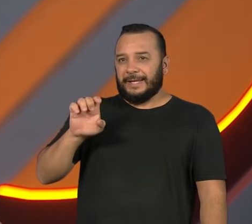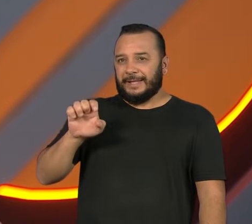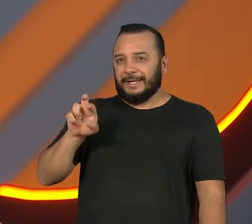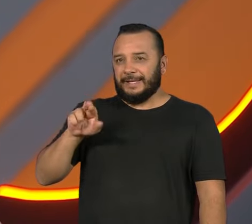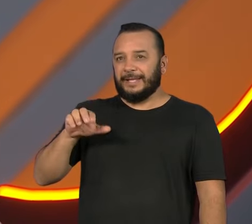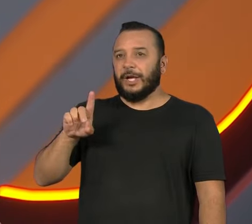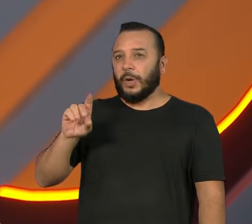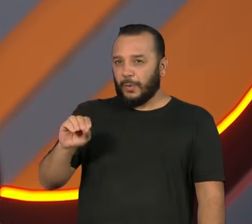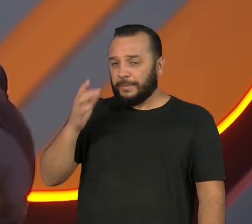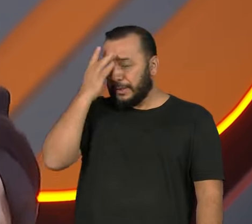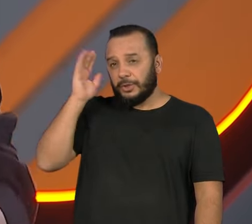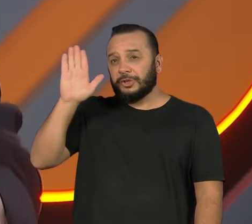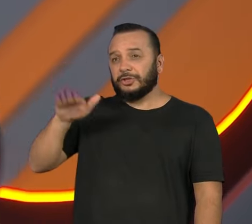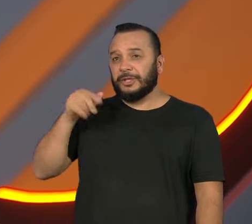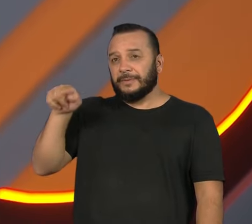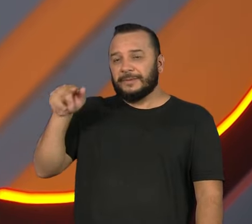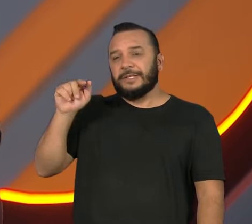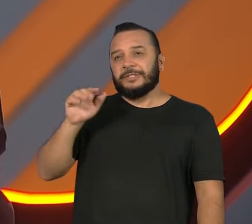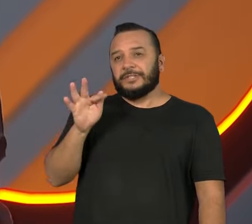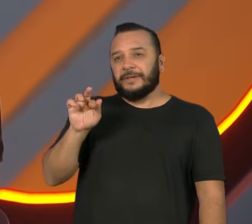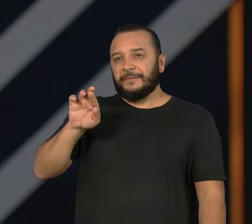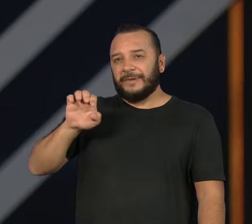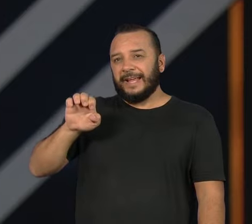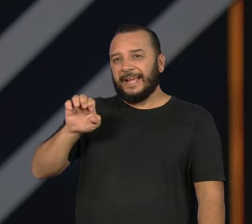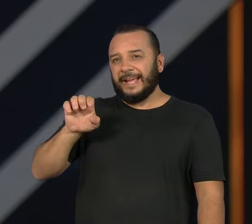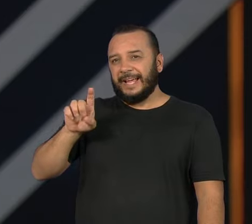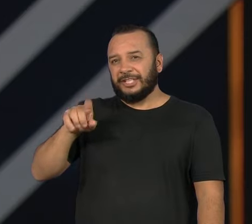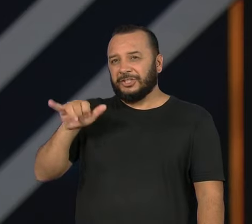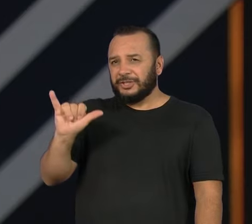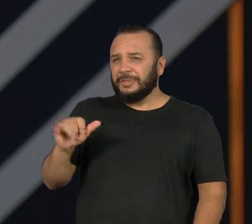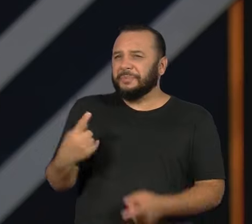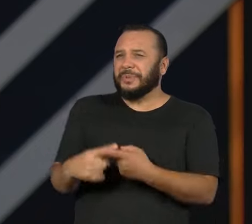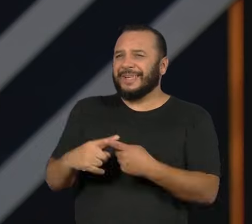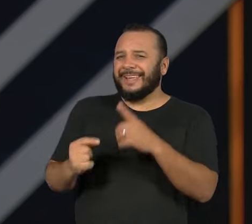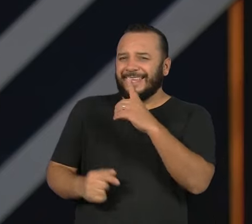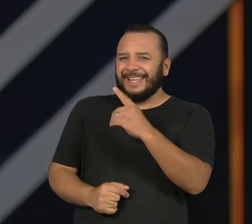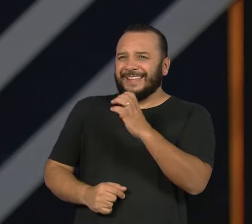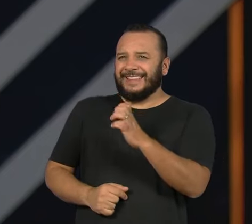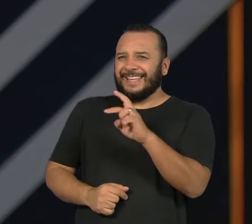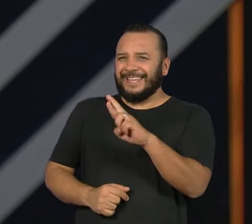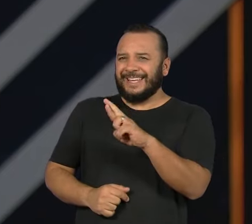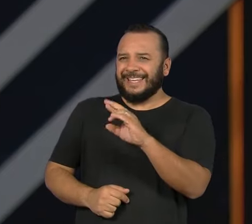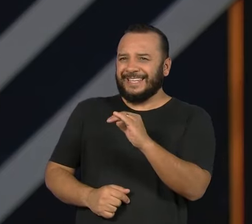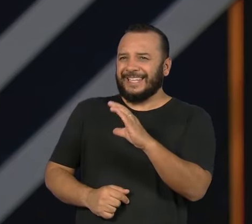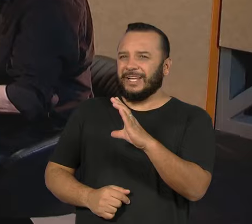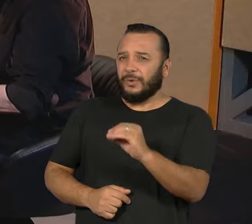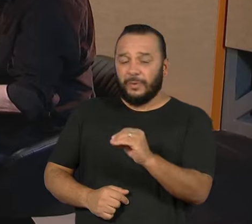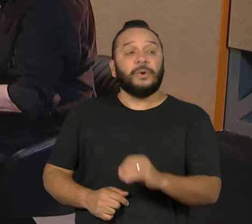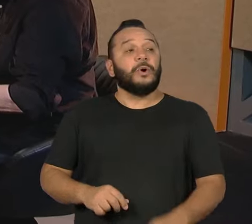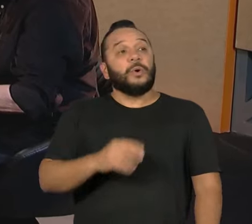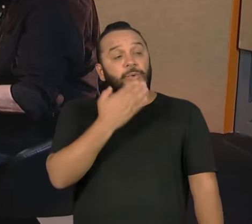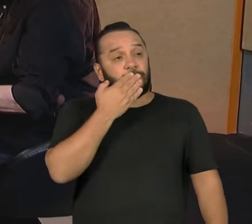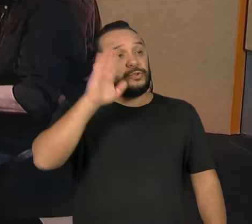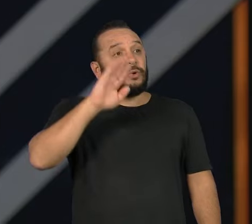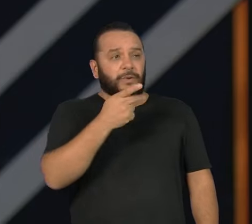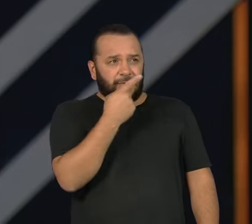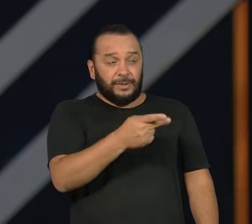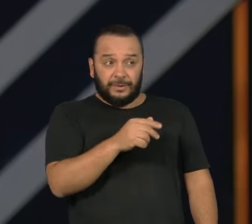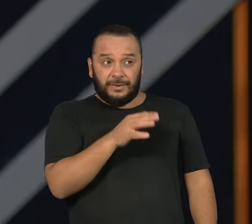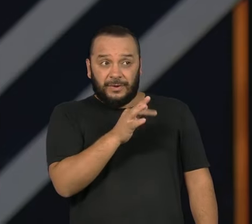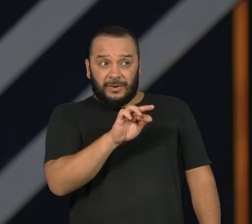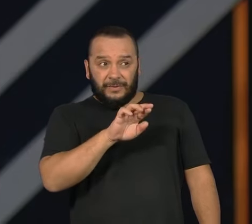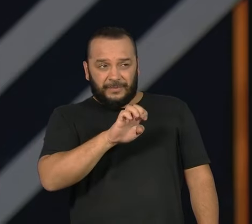vira Fred. Exatamente. Por que é que virou Derico? Então, quando eu entrei no programa do Jô, foi exatamente o que ele falou. Escapou do Fred, né? Eu